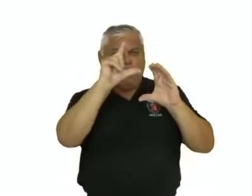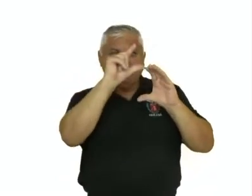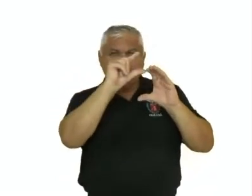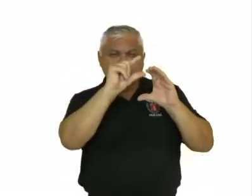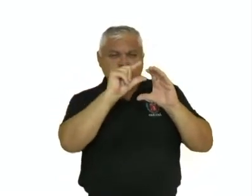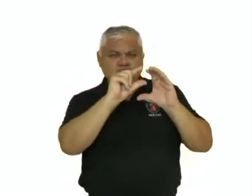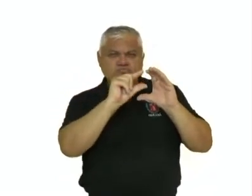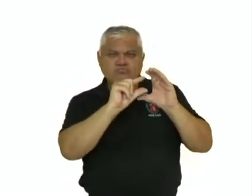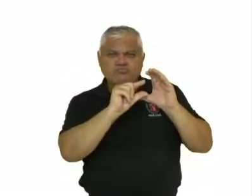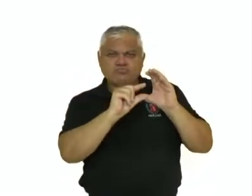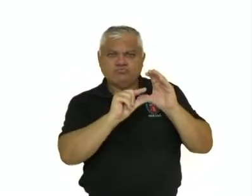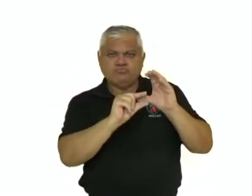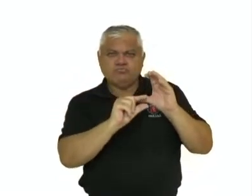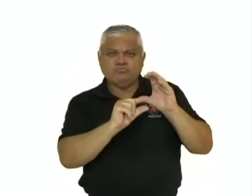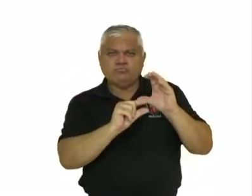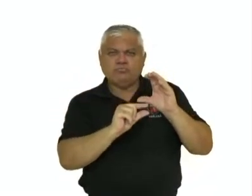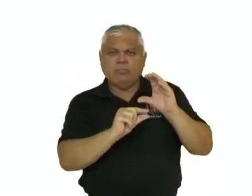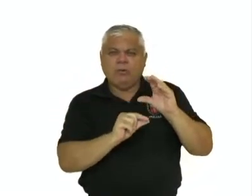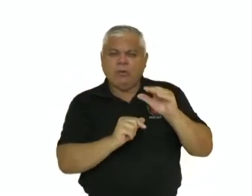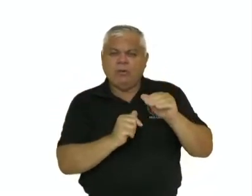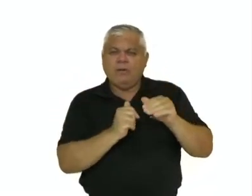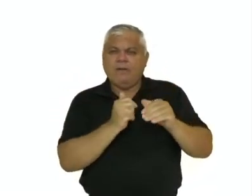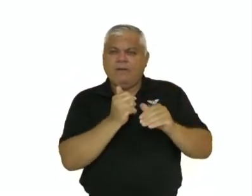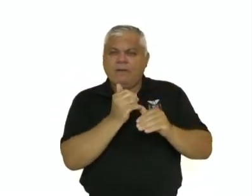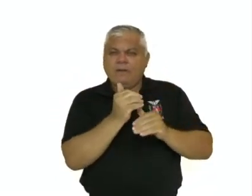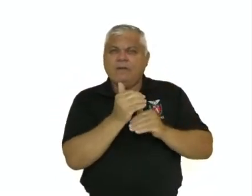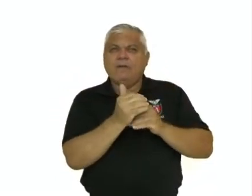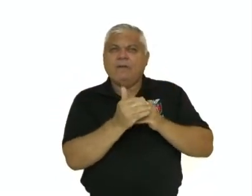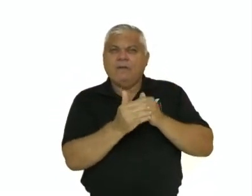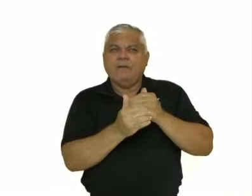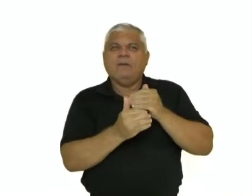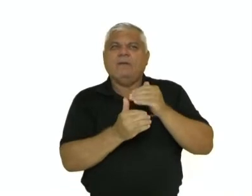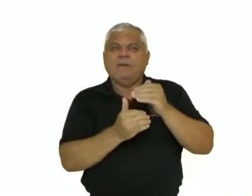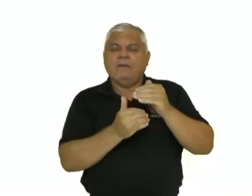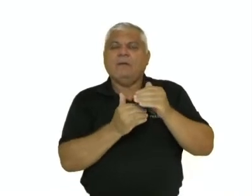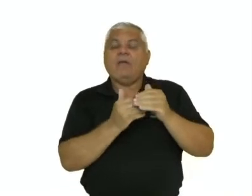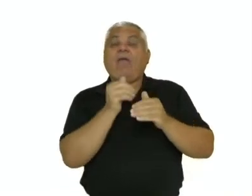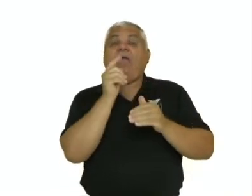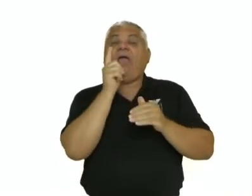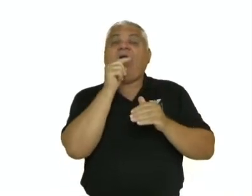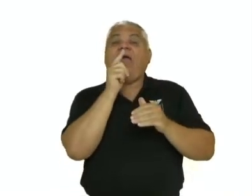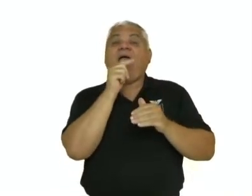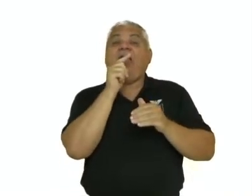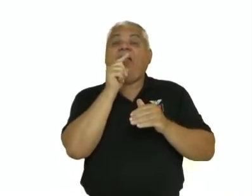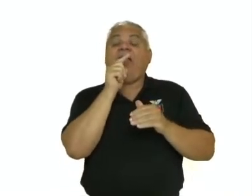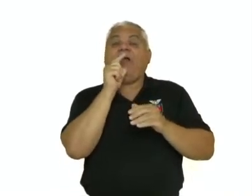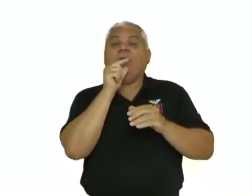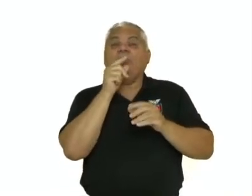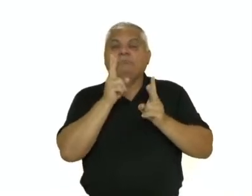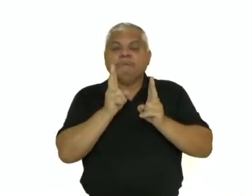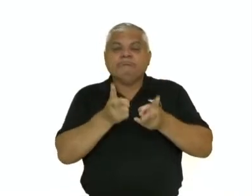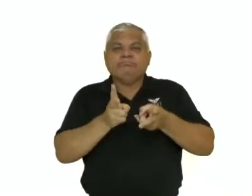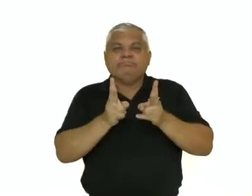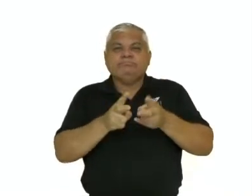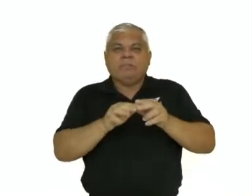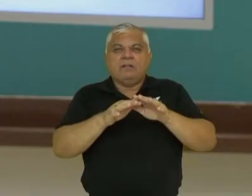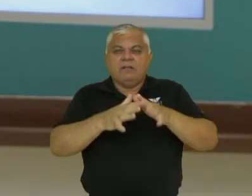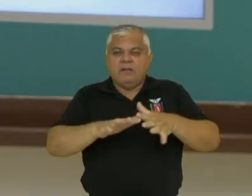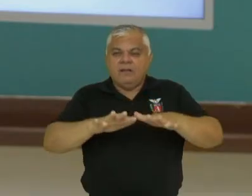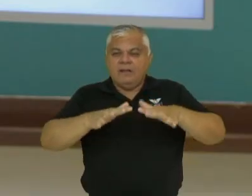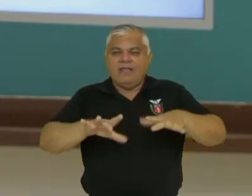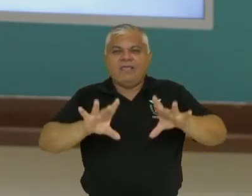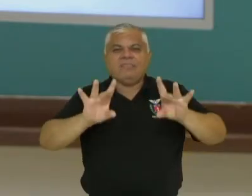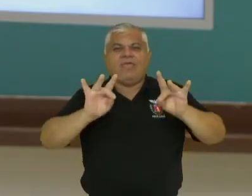longo do tempo, lentamente, o suficiente para que essa água pudesse, então, permanecer no estado líquido. Porque